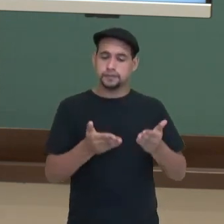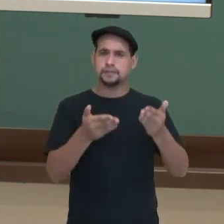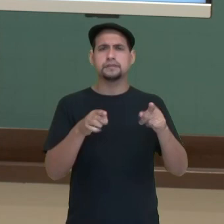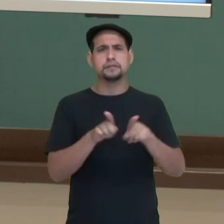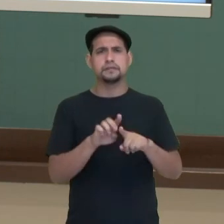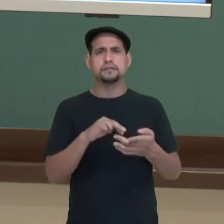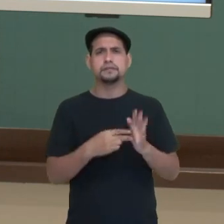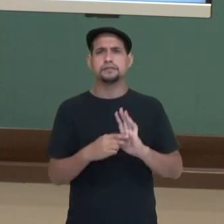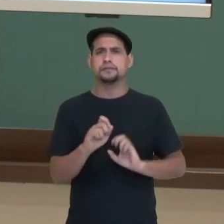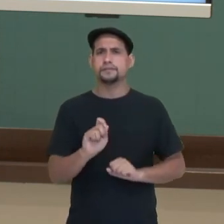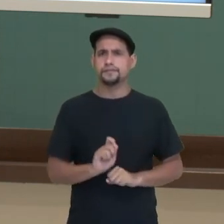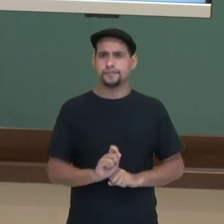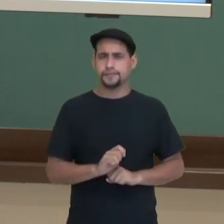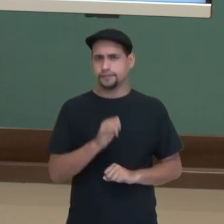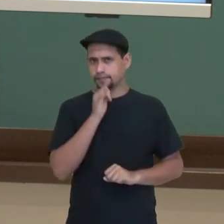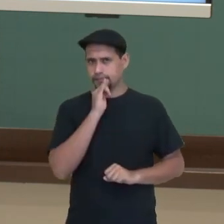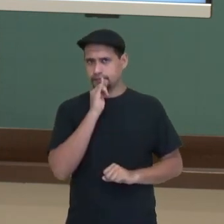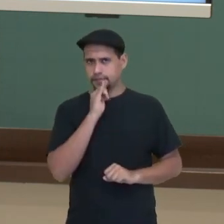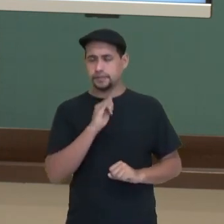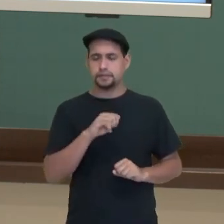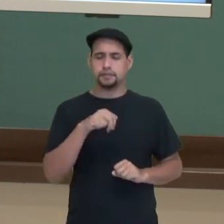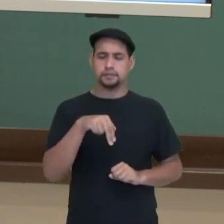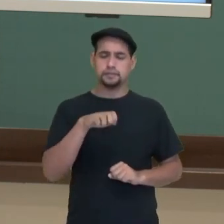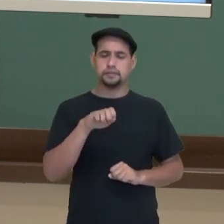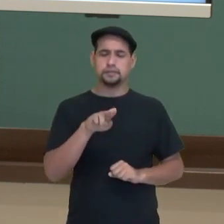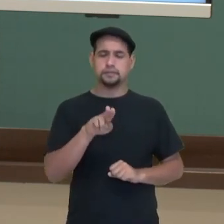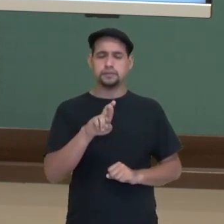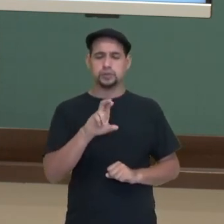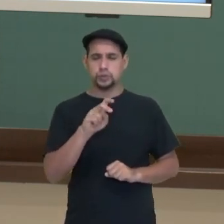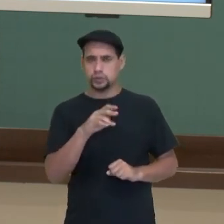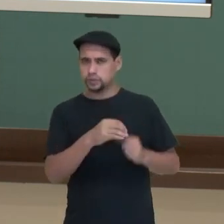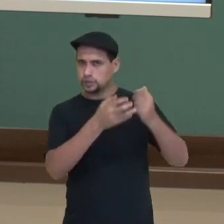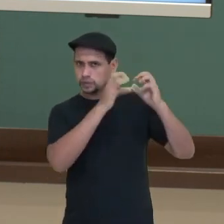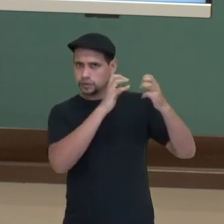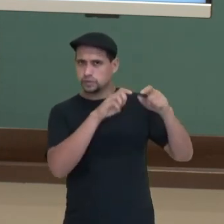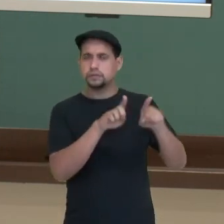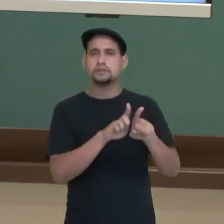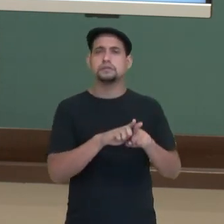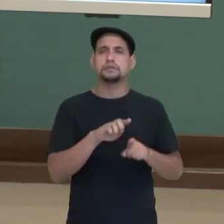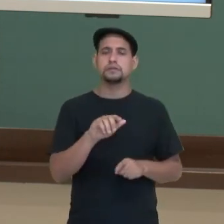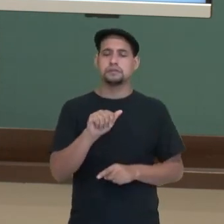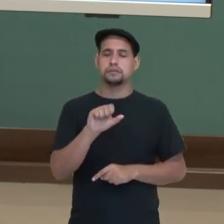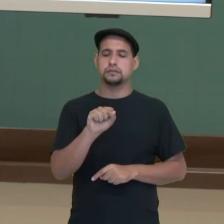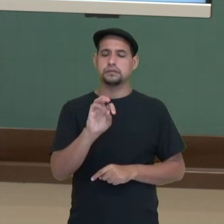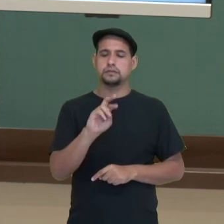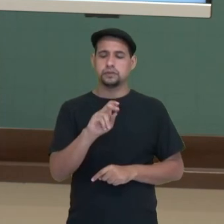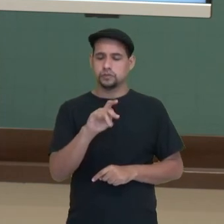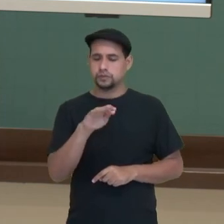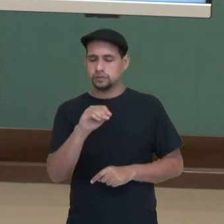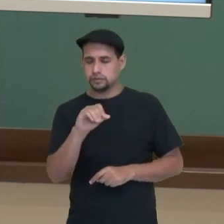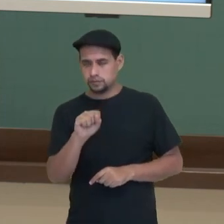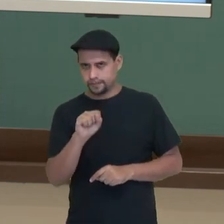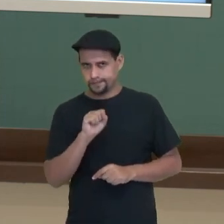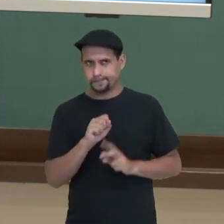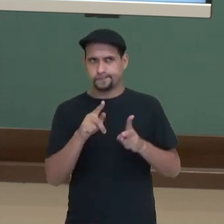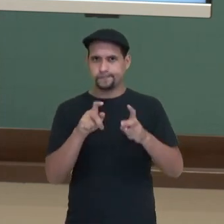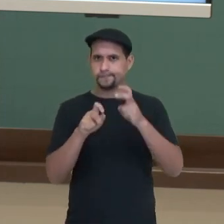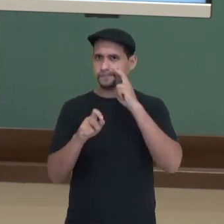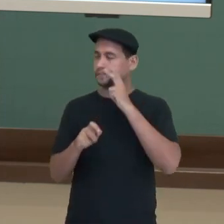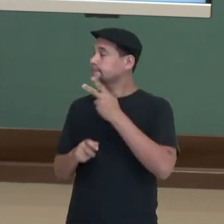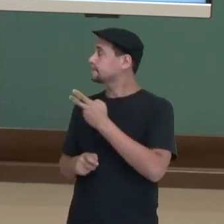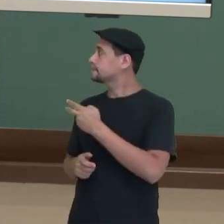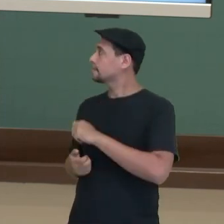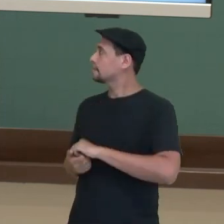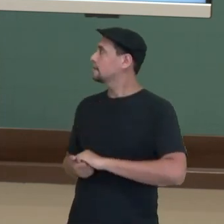Ele é formado pelo neurônio, pelo astrócito, que são as células da glia. Olha,